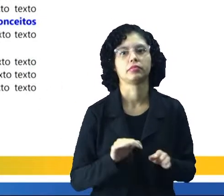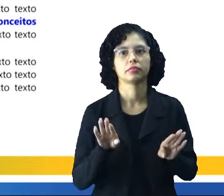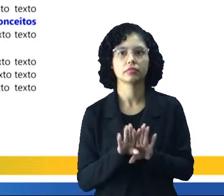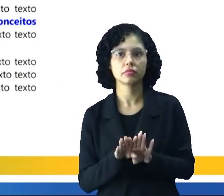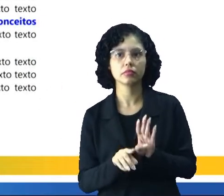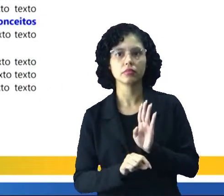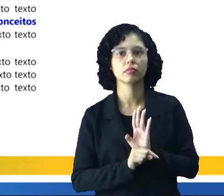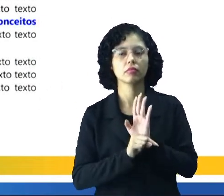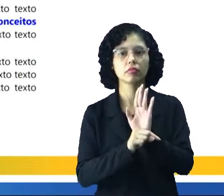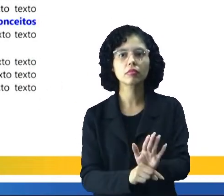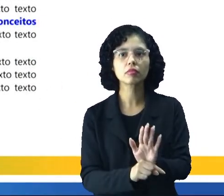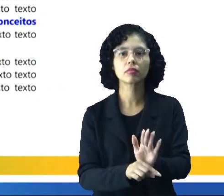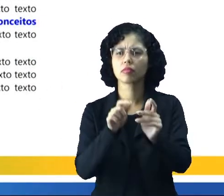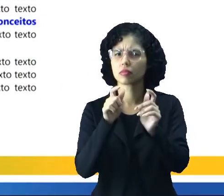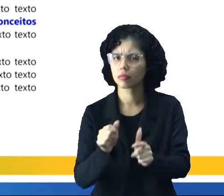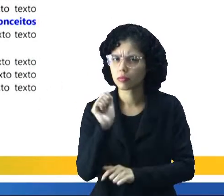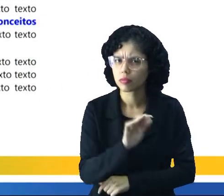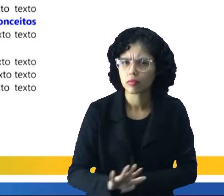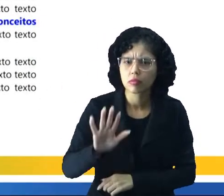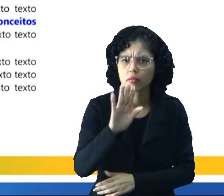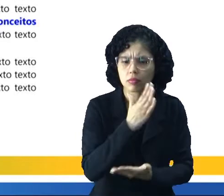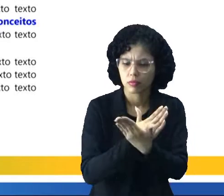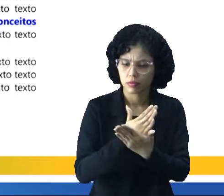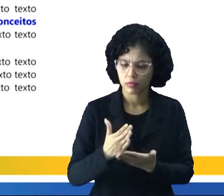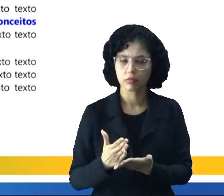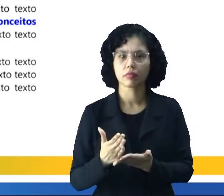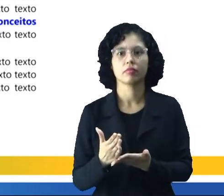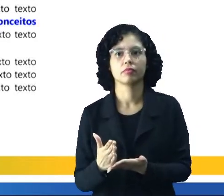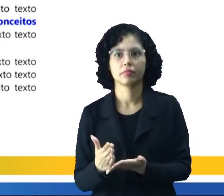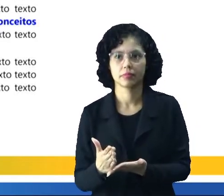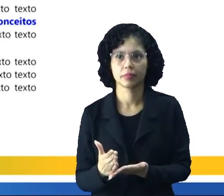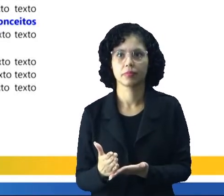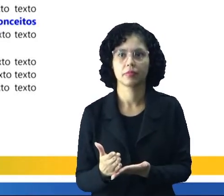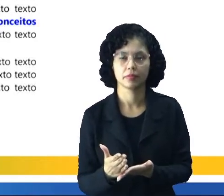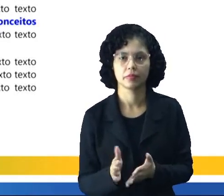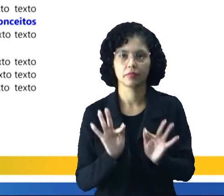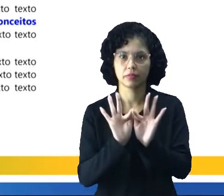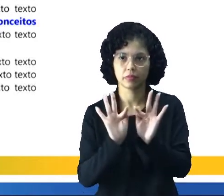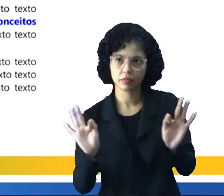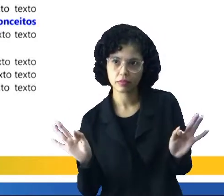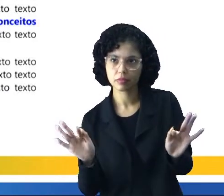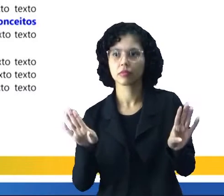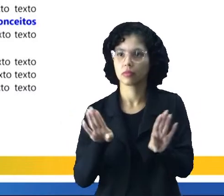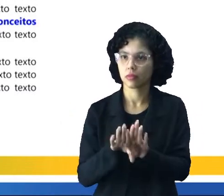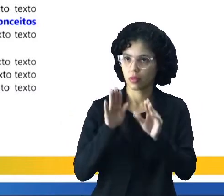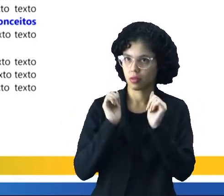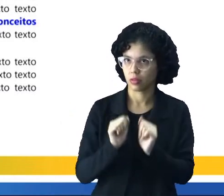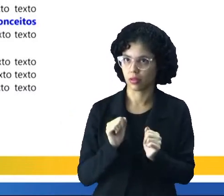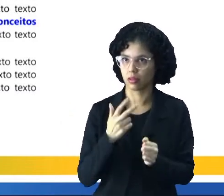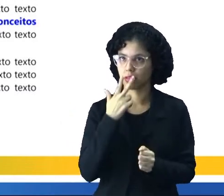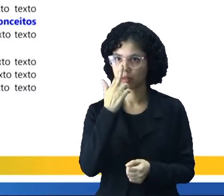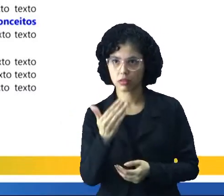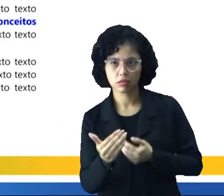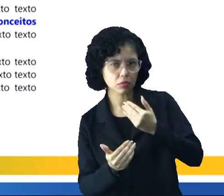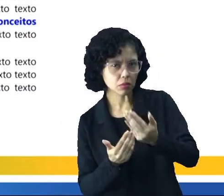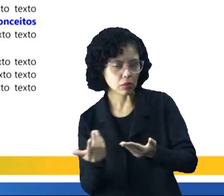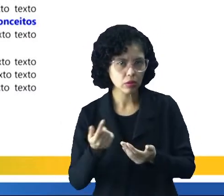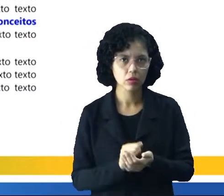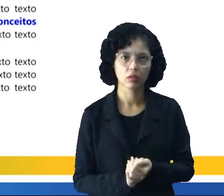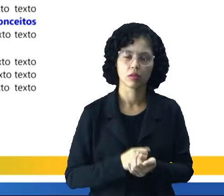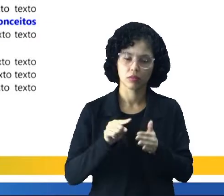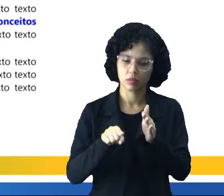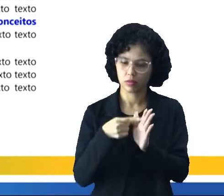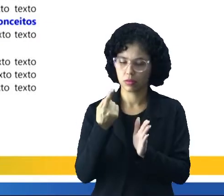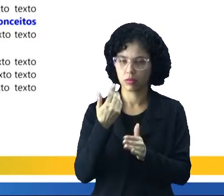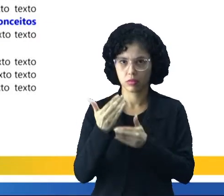eles localizam-se geralmente aonde? No início das linhas, né? Mas também podem aparecer ao longo do primeiro